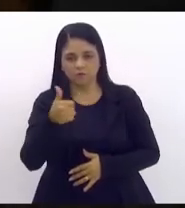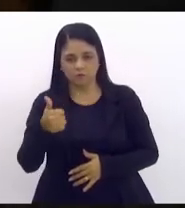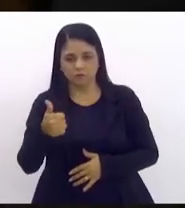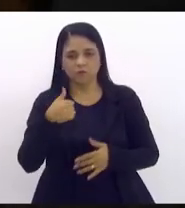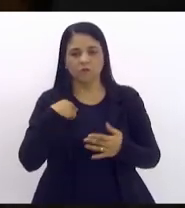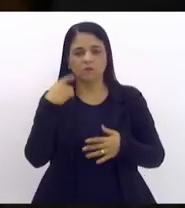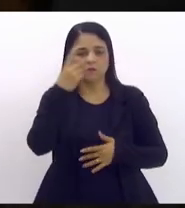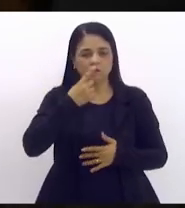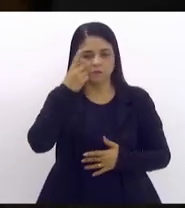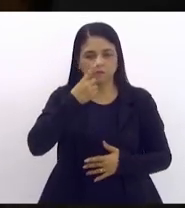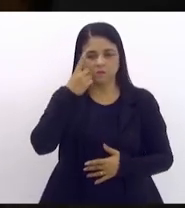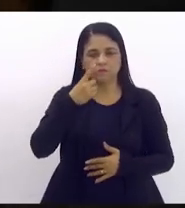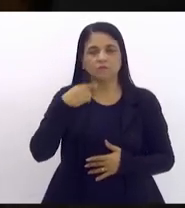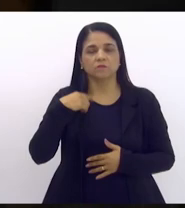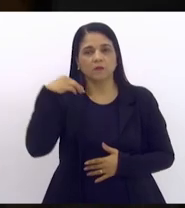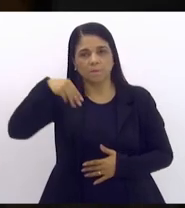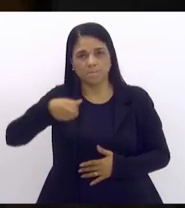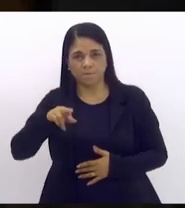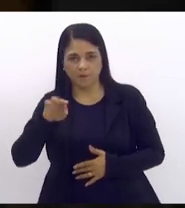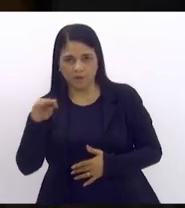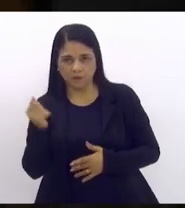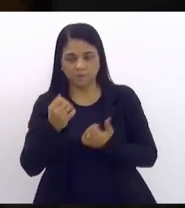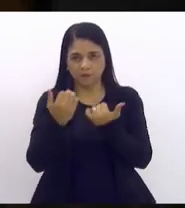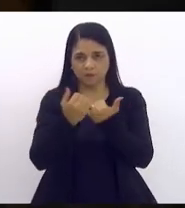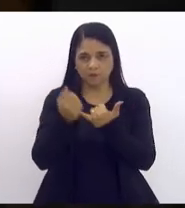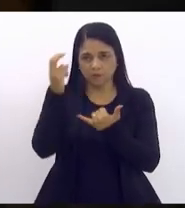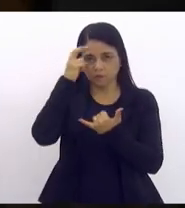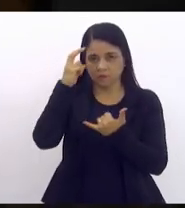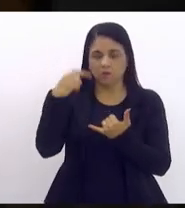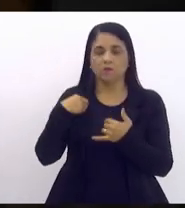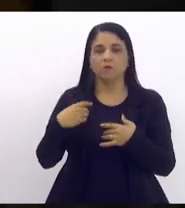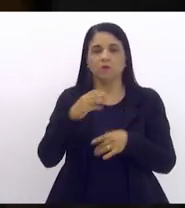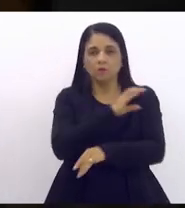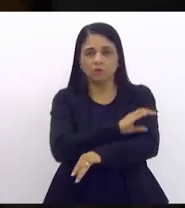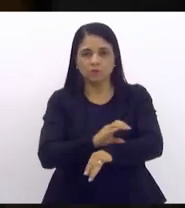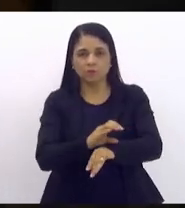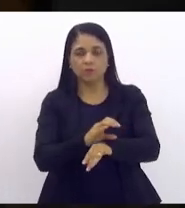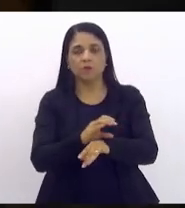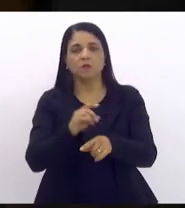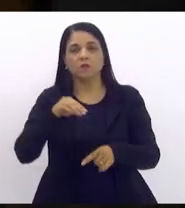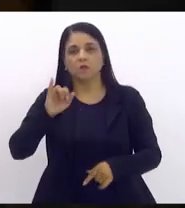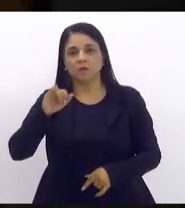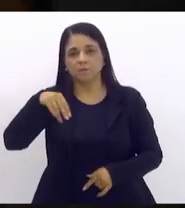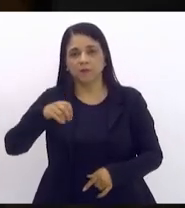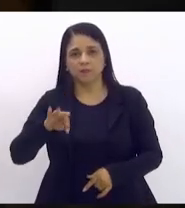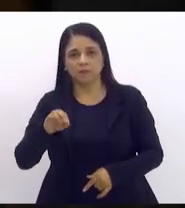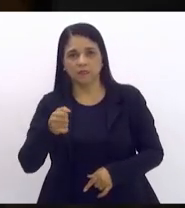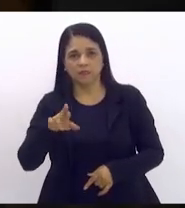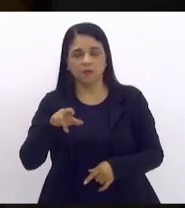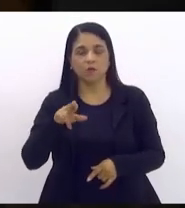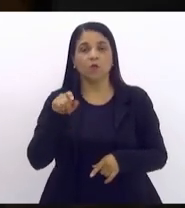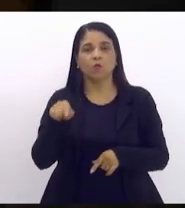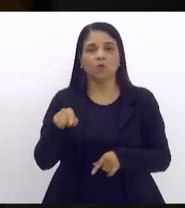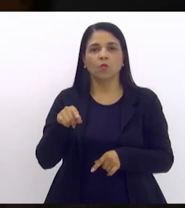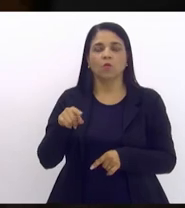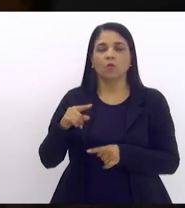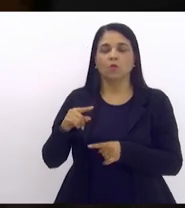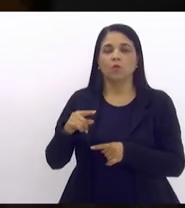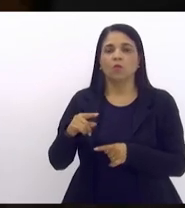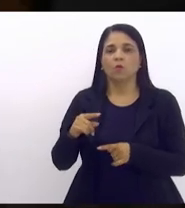autoria da deputada Marta Rocha, que declara patrimônio histórico, cultural e imaterial do Estado do Rio de Janeiro o legado de Darcy